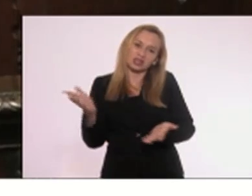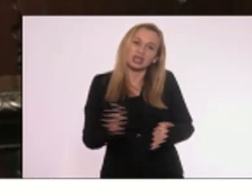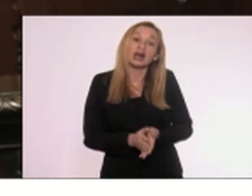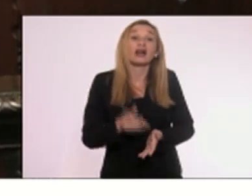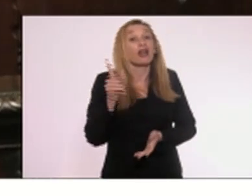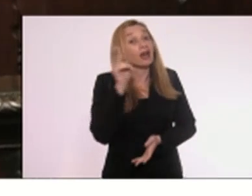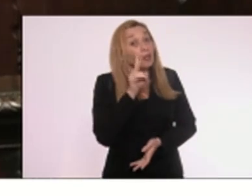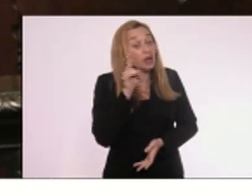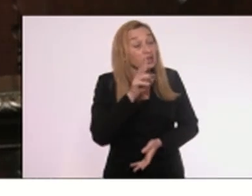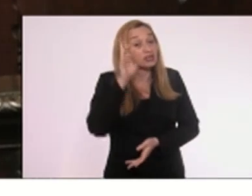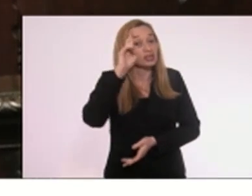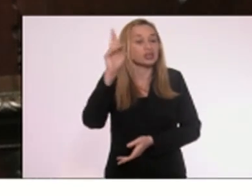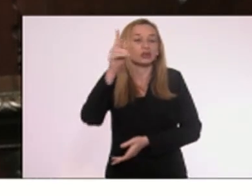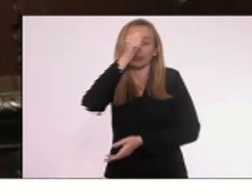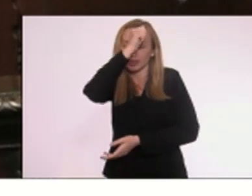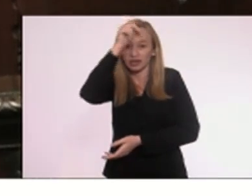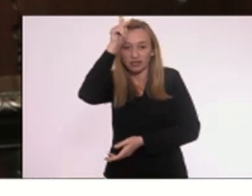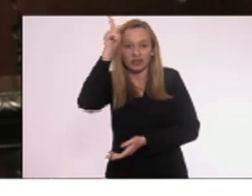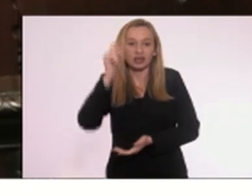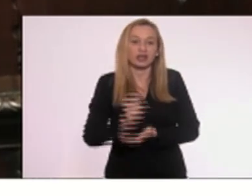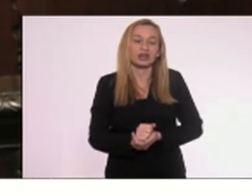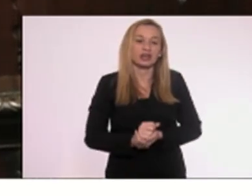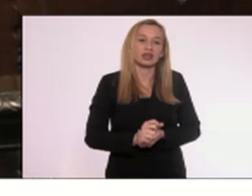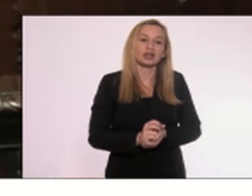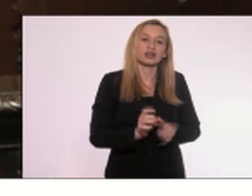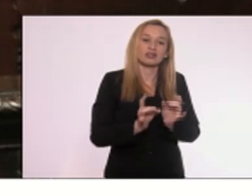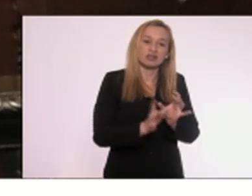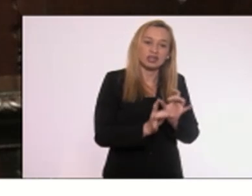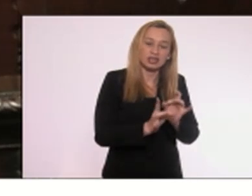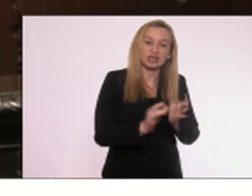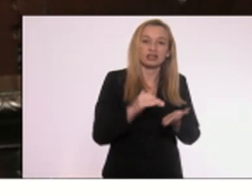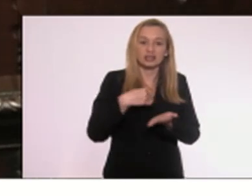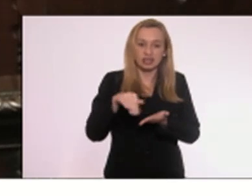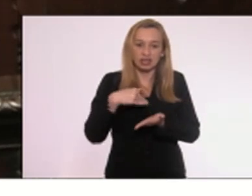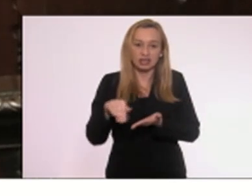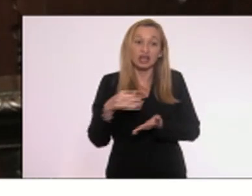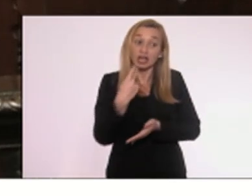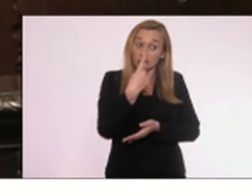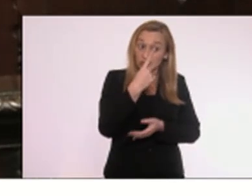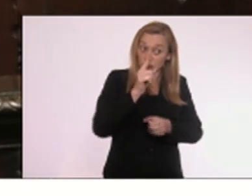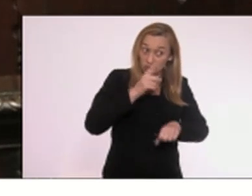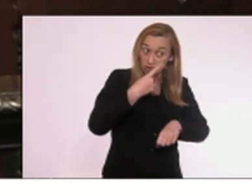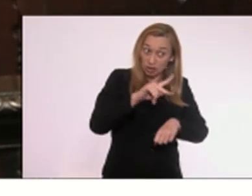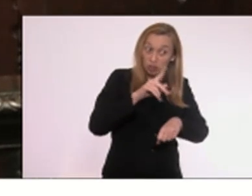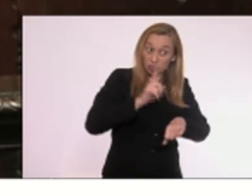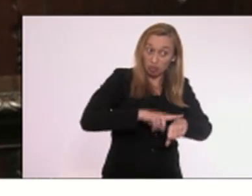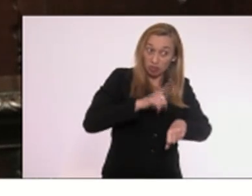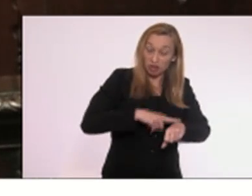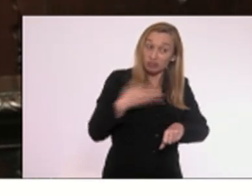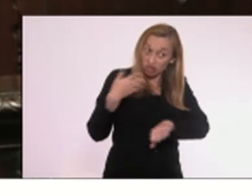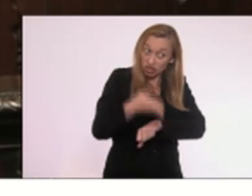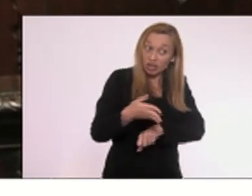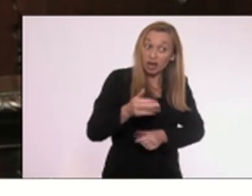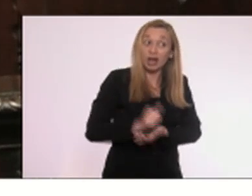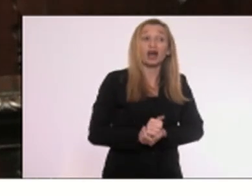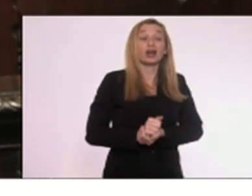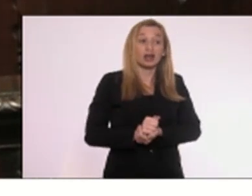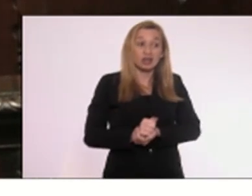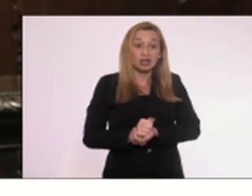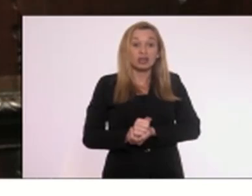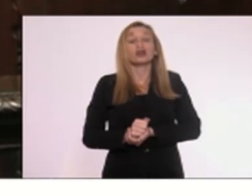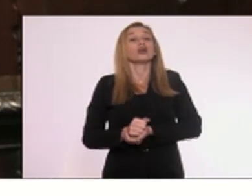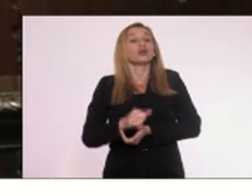senhor prefeito, vendilhão de secretarias, a sua hora vai chegar. O Rio de Janeiro